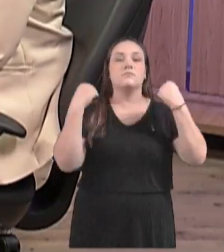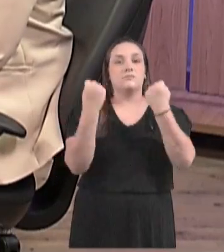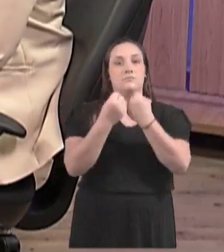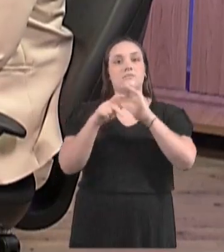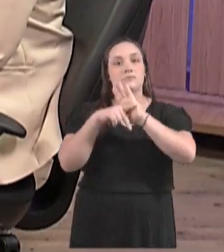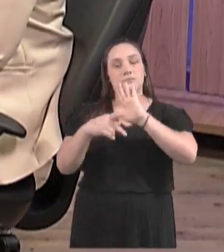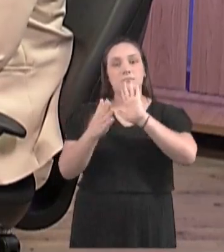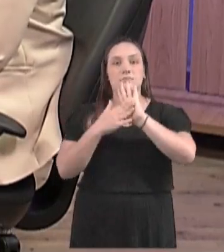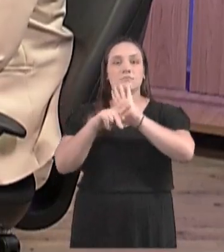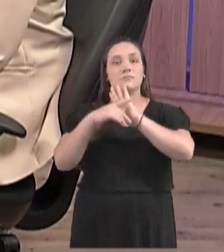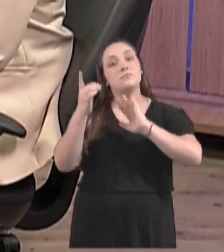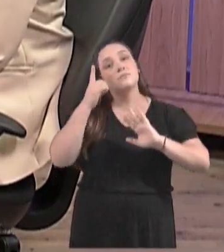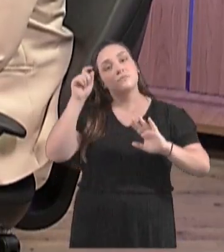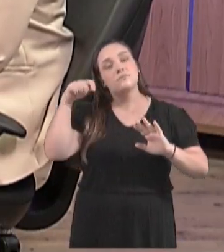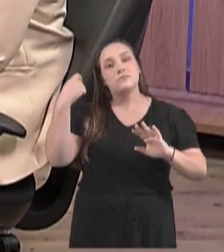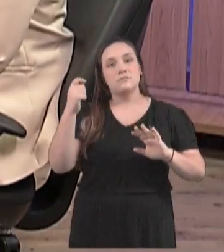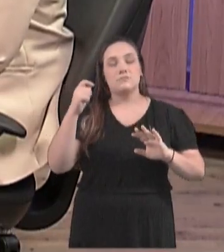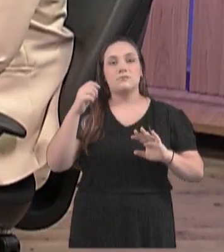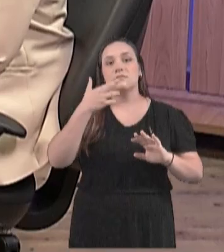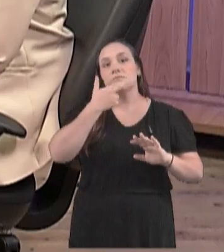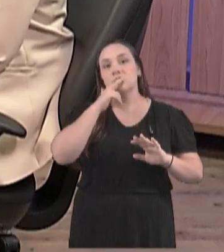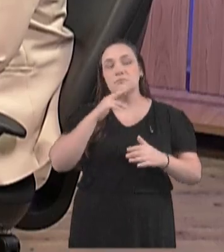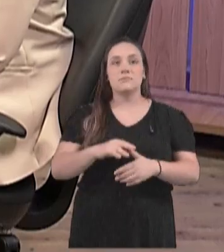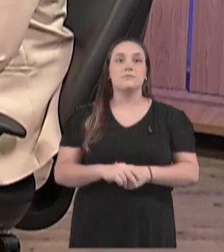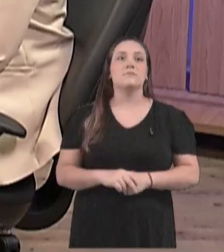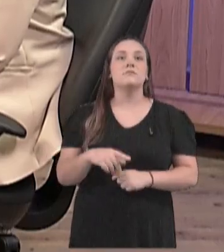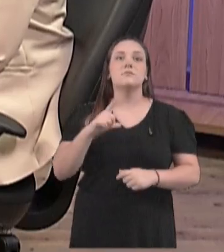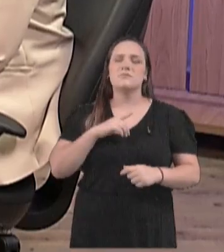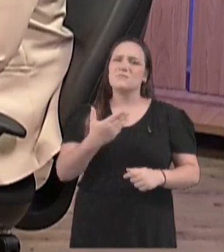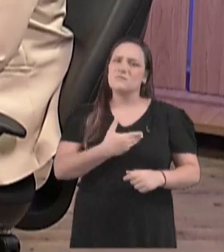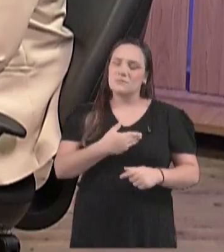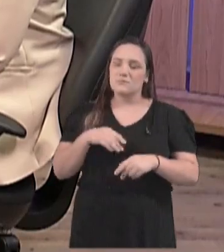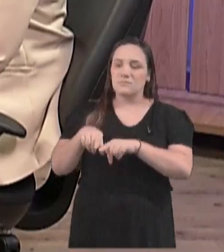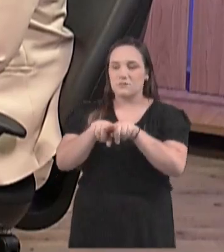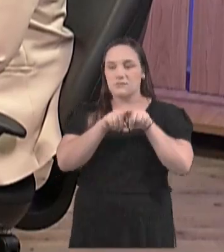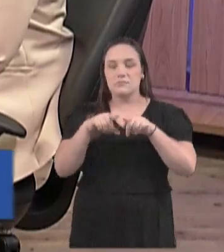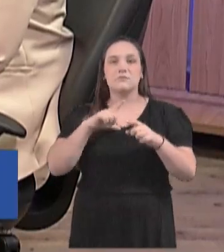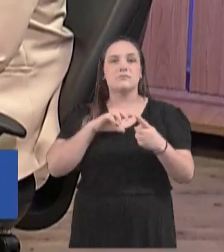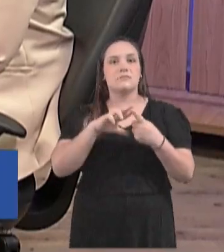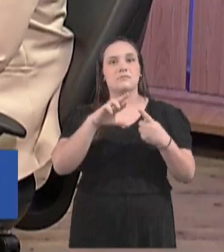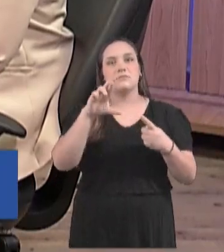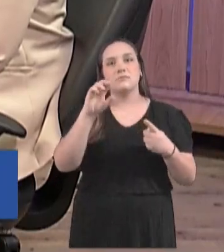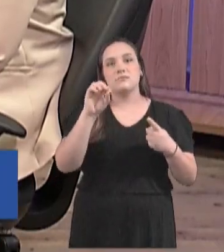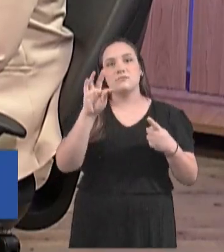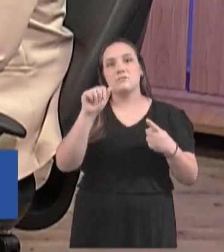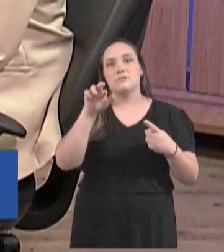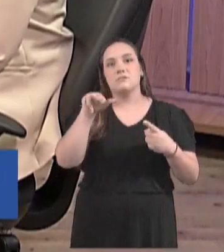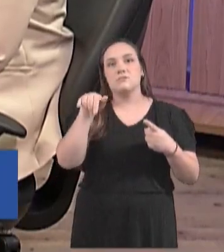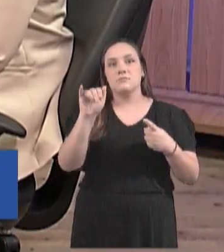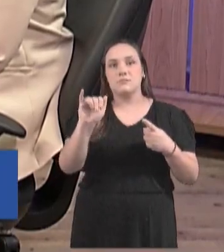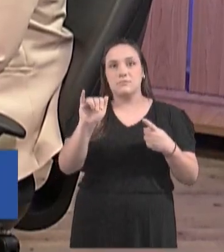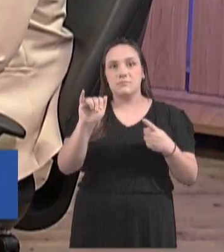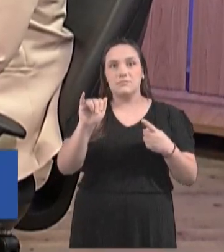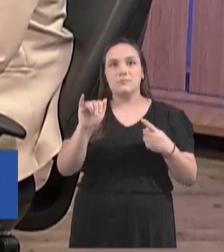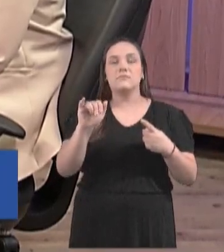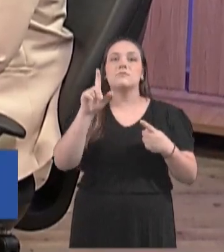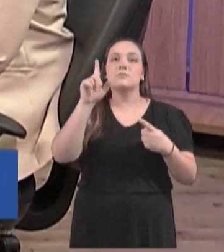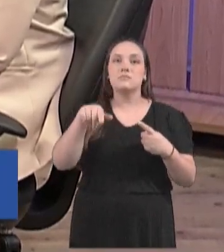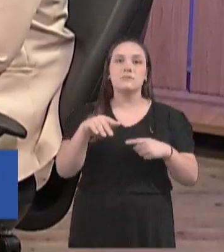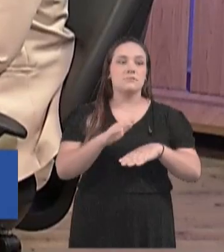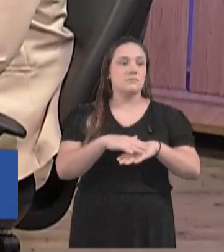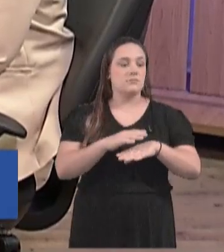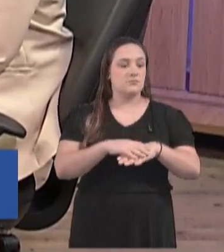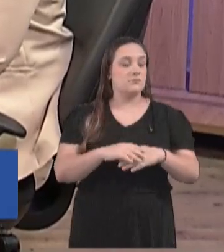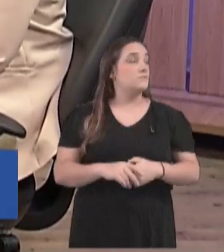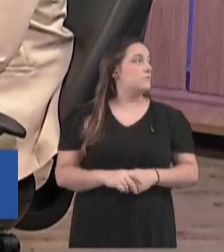proposição do deputado Renato Câmara, sempre contou com vários parceiros. Entre esses parceiros, o Rotary Club aqui de Campo Grande, que é quem